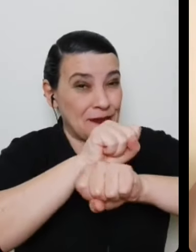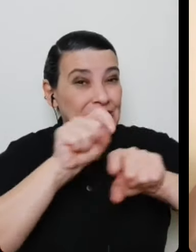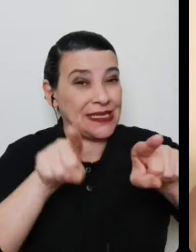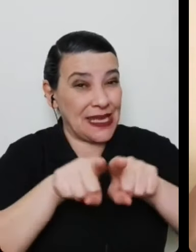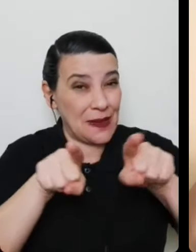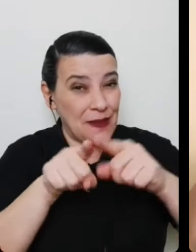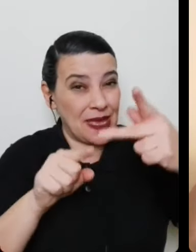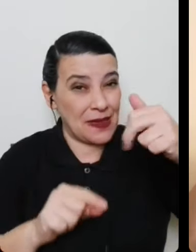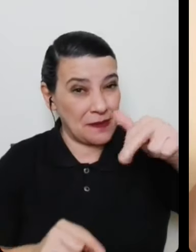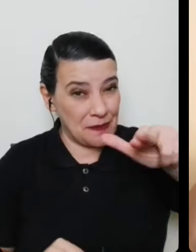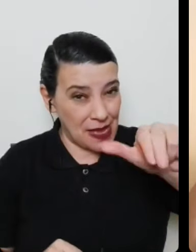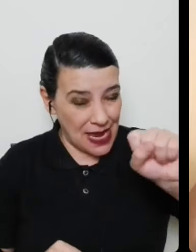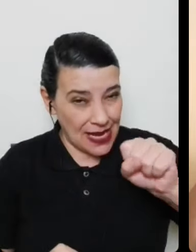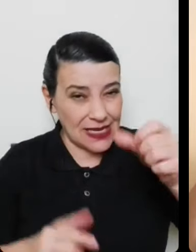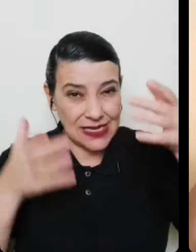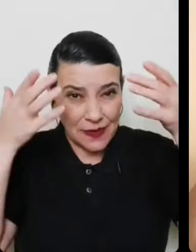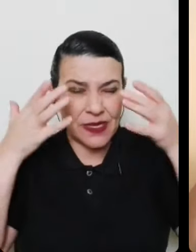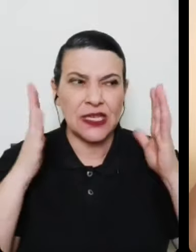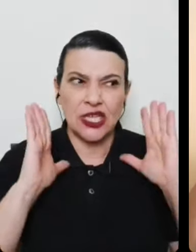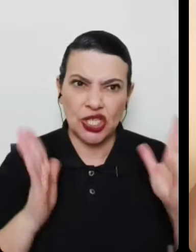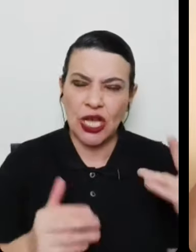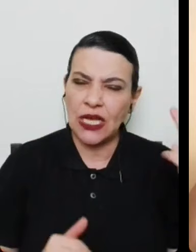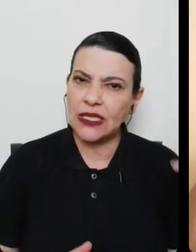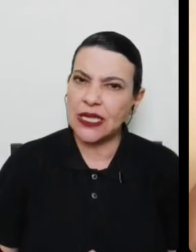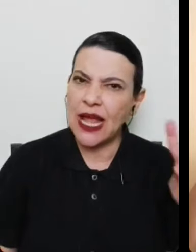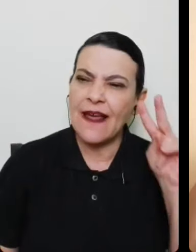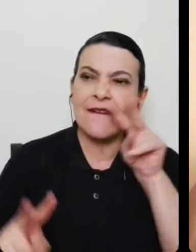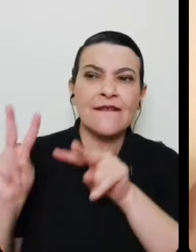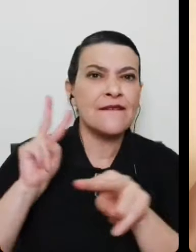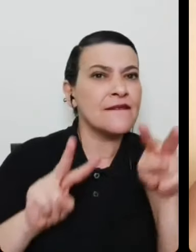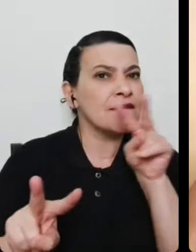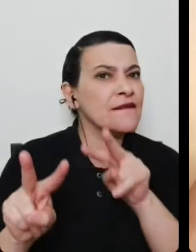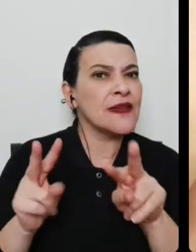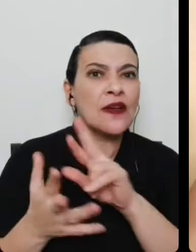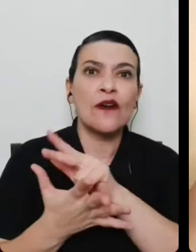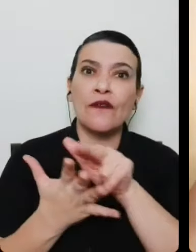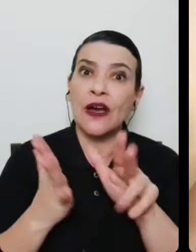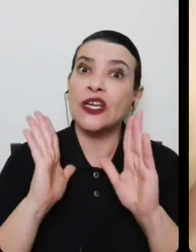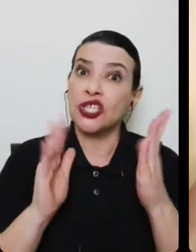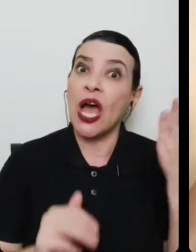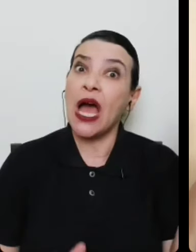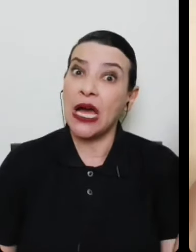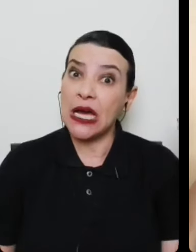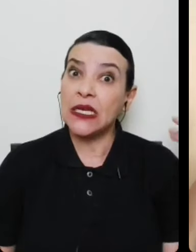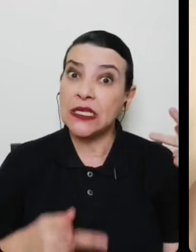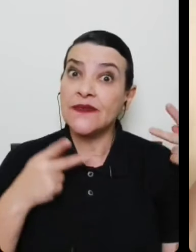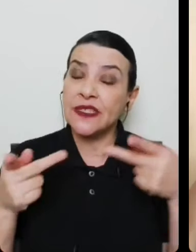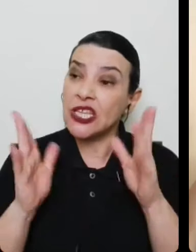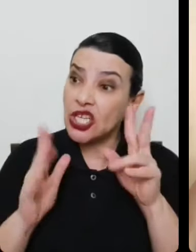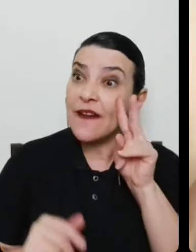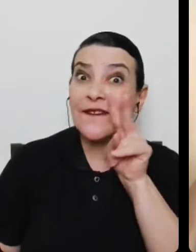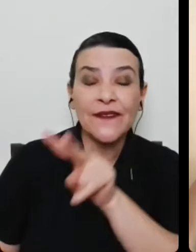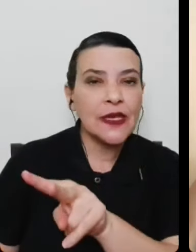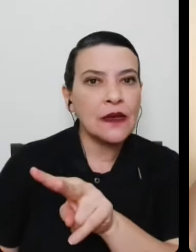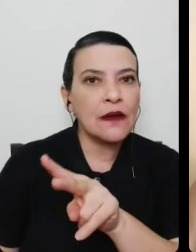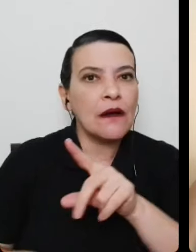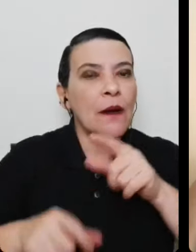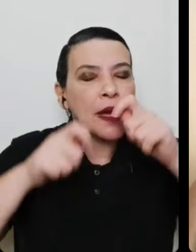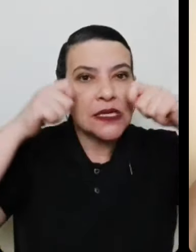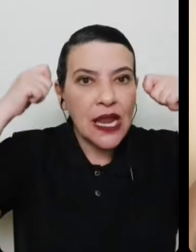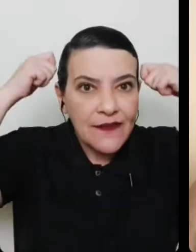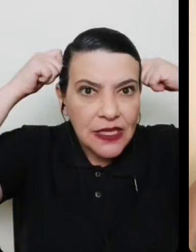pôde tocar naquele tronco. Ela já viu aquele tronco várias vezes em outras visitas que ela fez. Mas quando ela